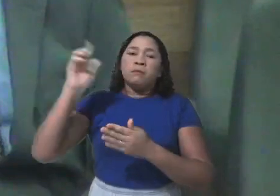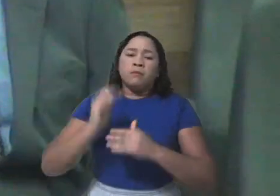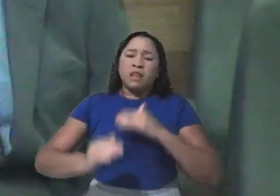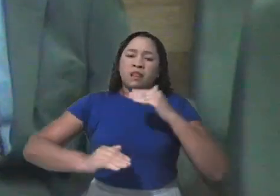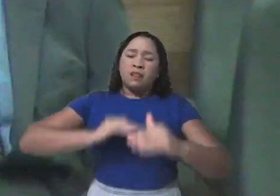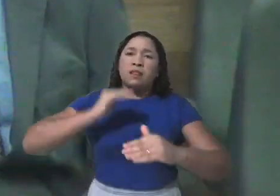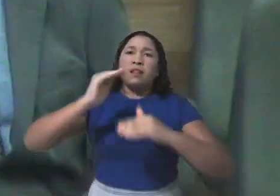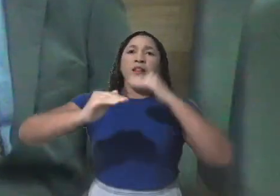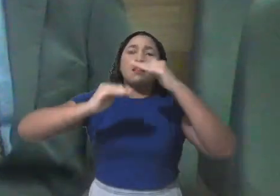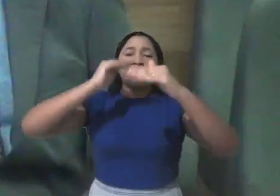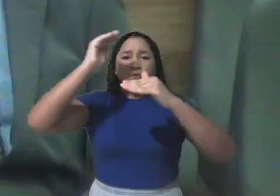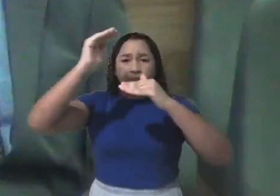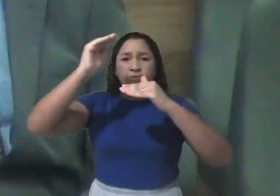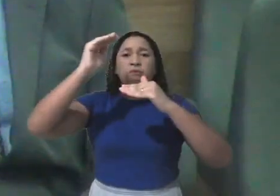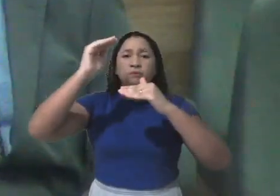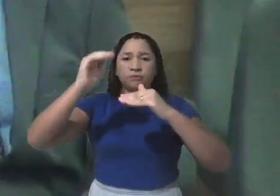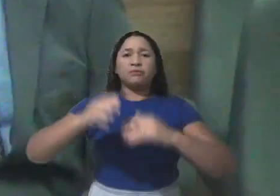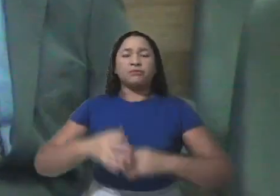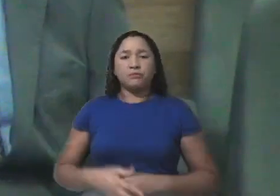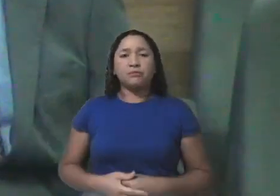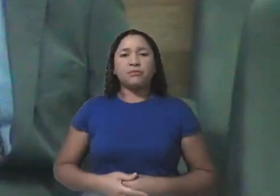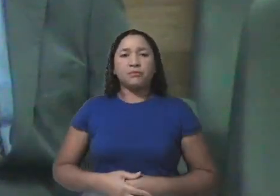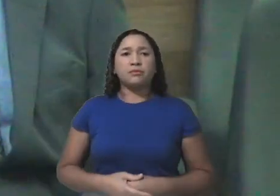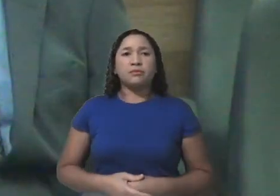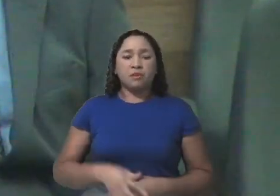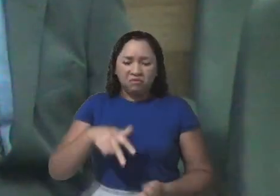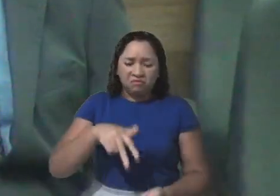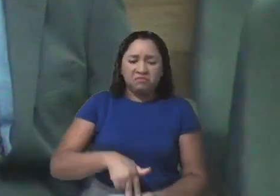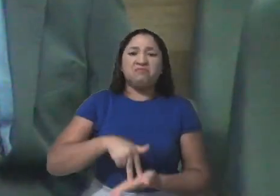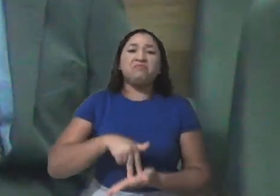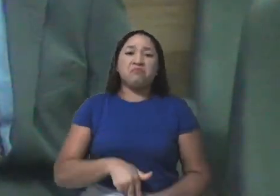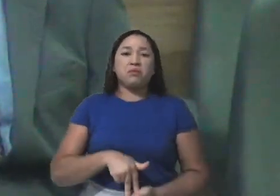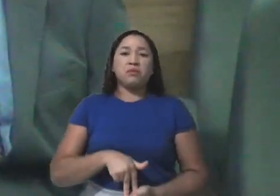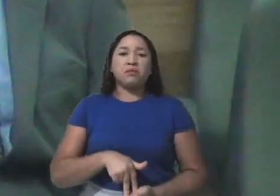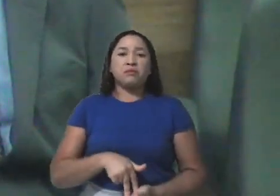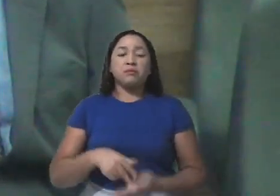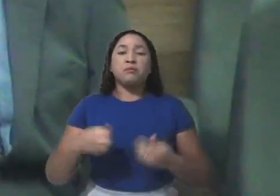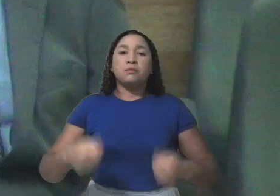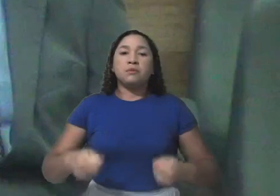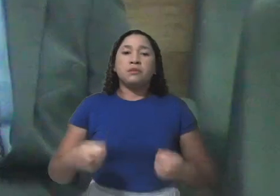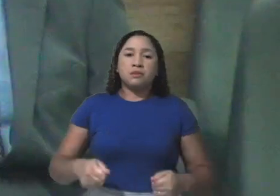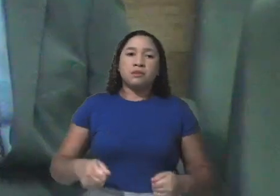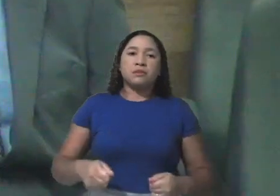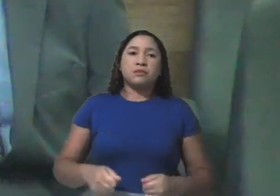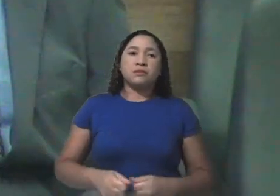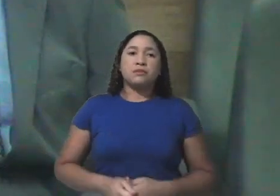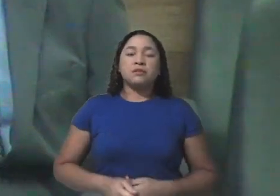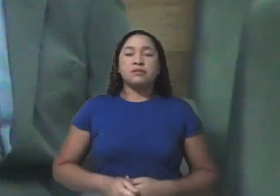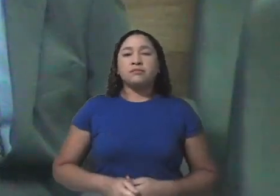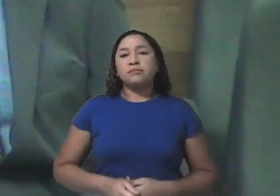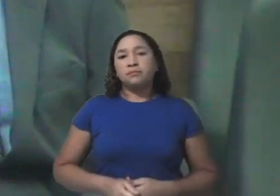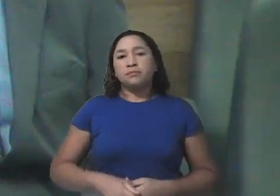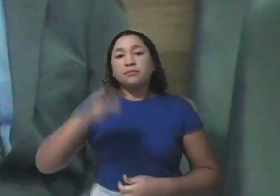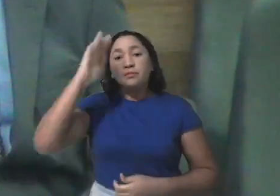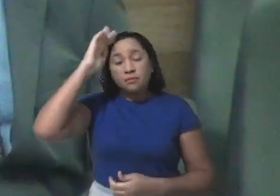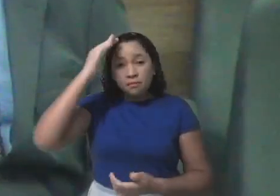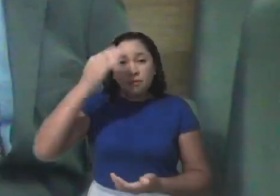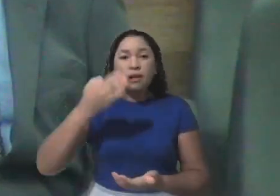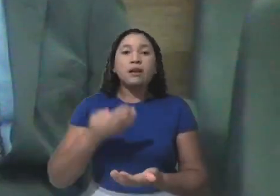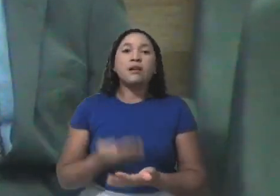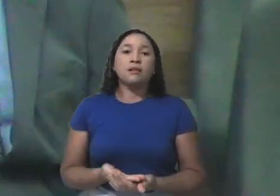crescer, possa estar estruturado, precisamos de um credo. Esta é a necessidade de um